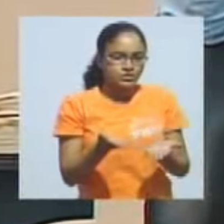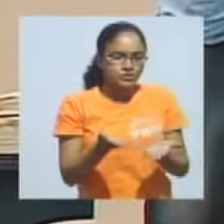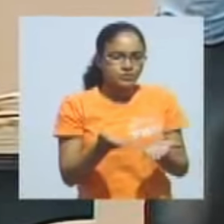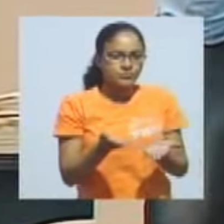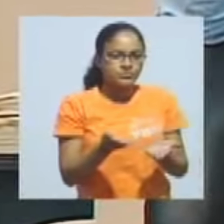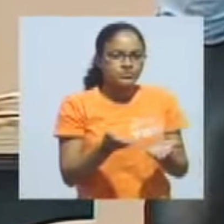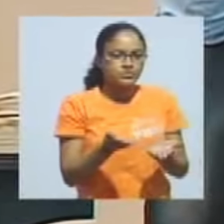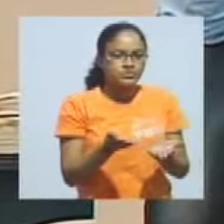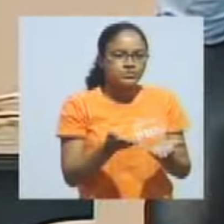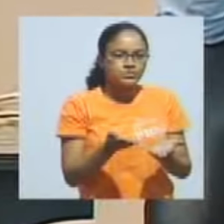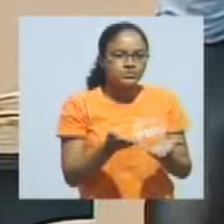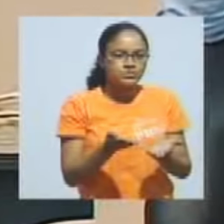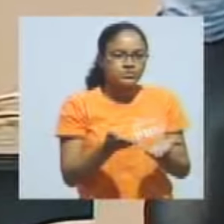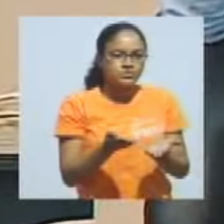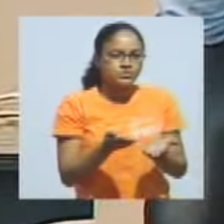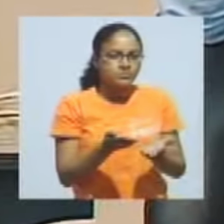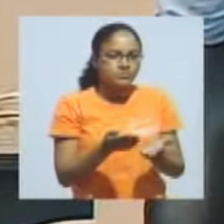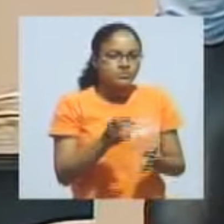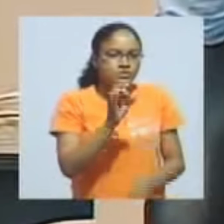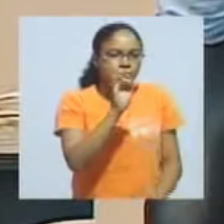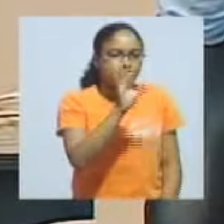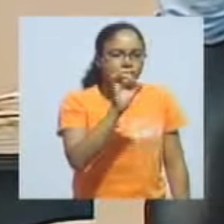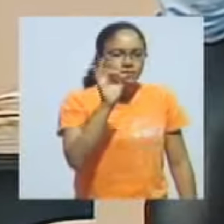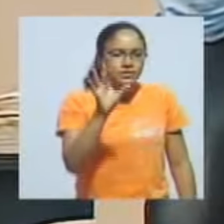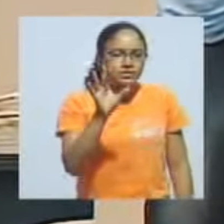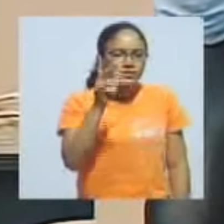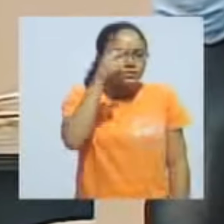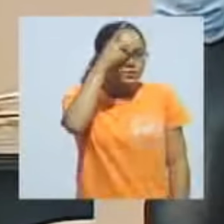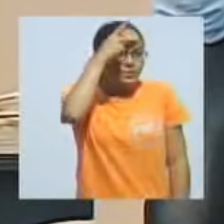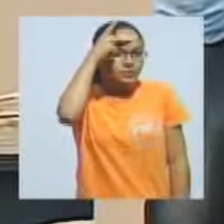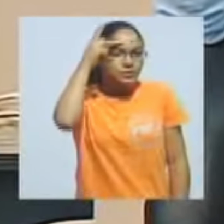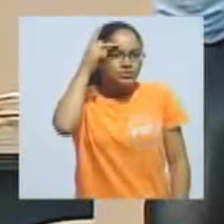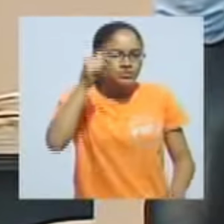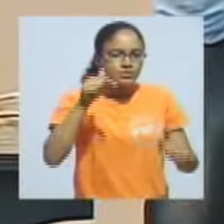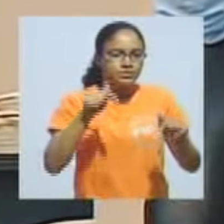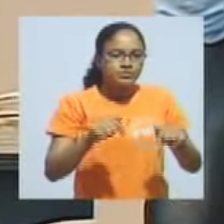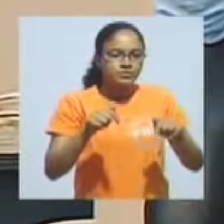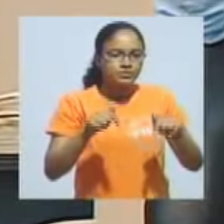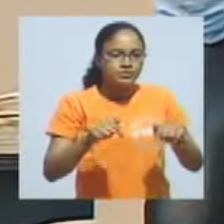escura. Cada um de nós já tivemos muitas dessas noites.